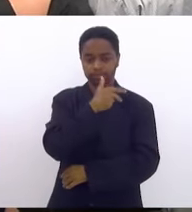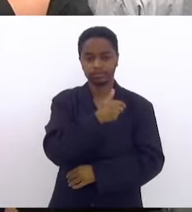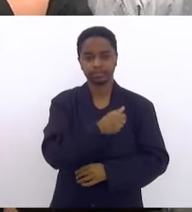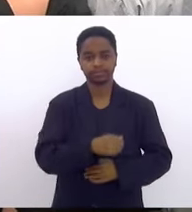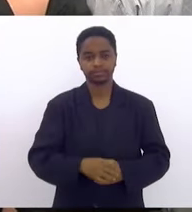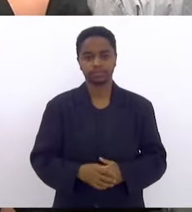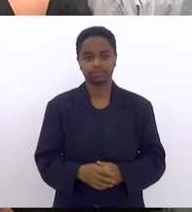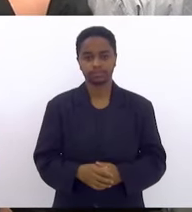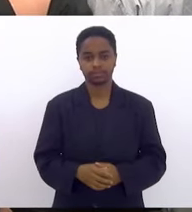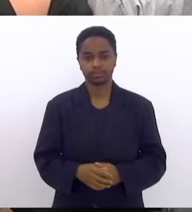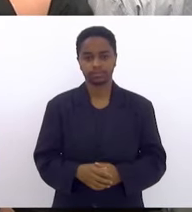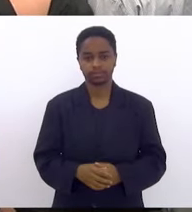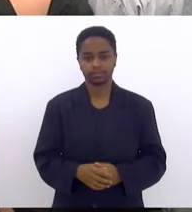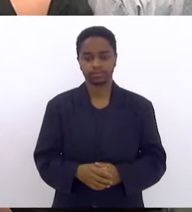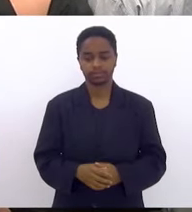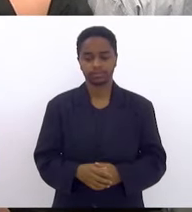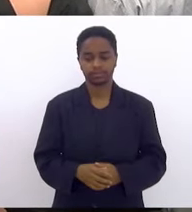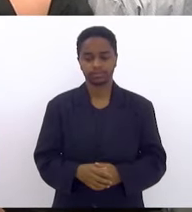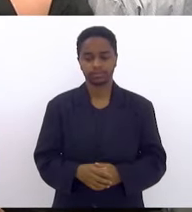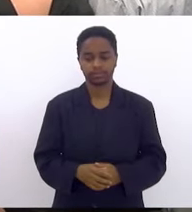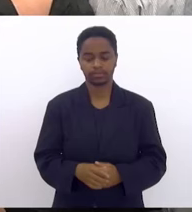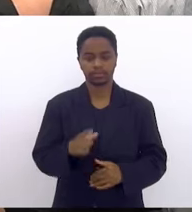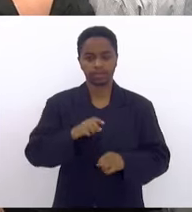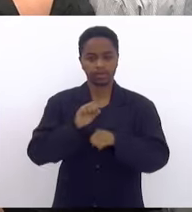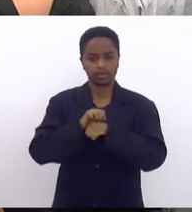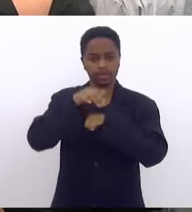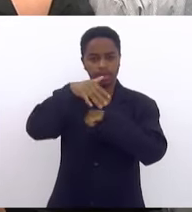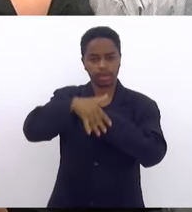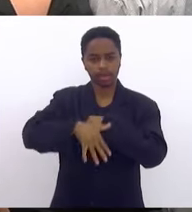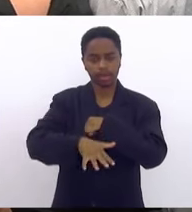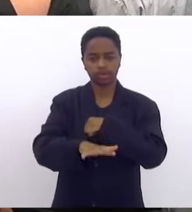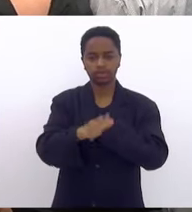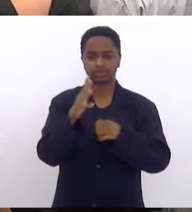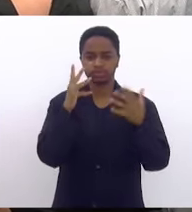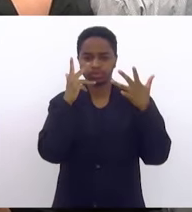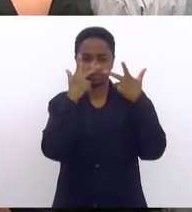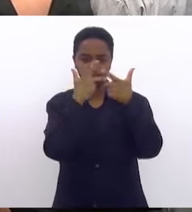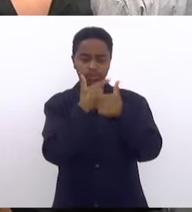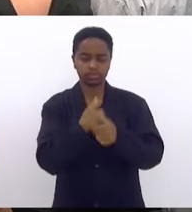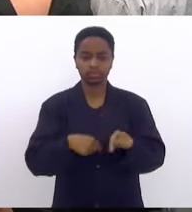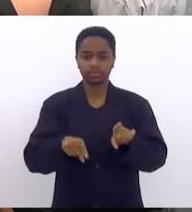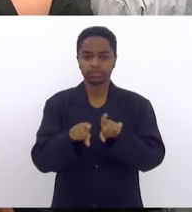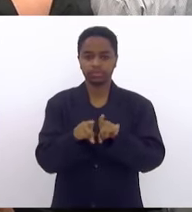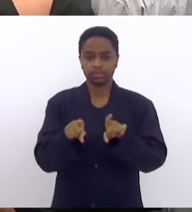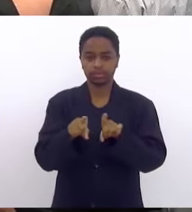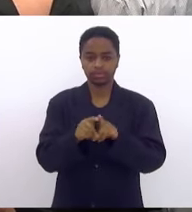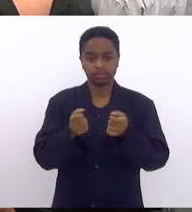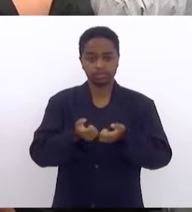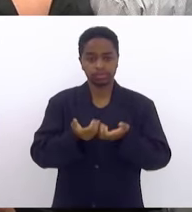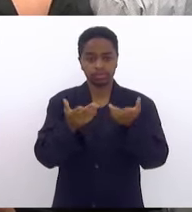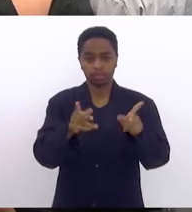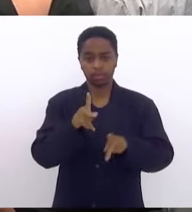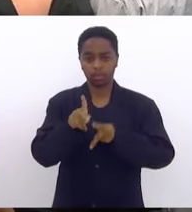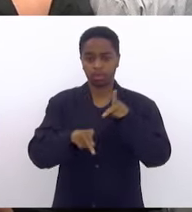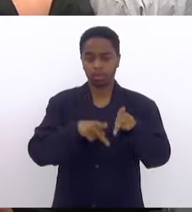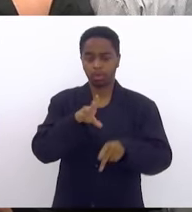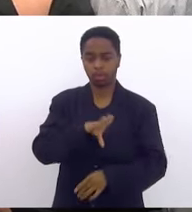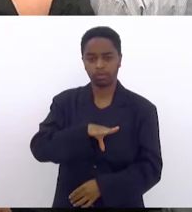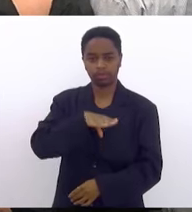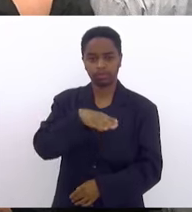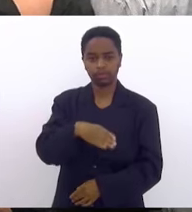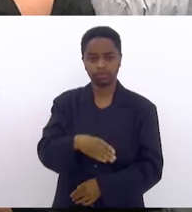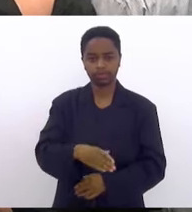Na placidez salutar das cachoeiras, repousa a fibra do teu povo varonil.